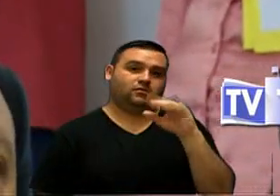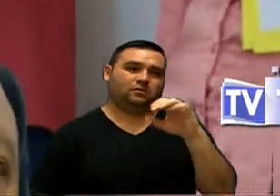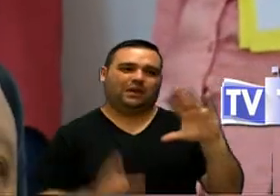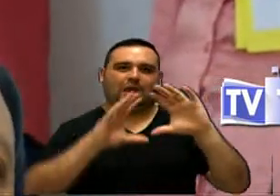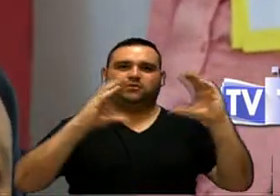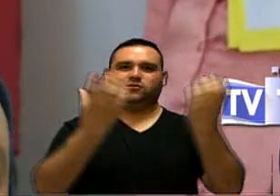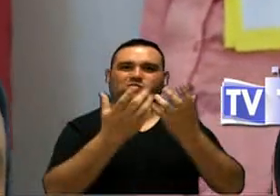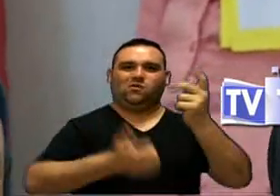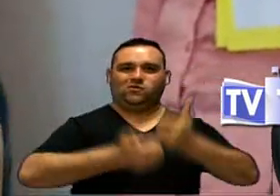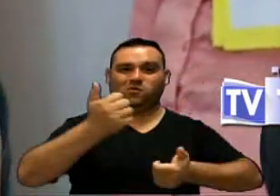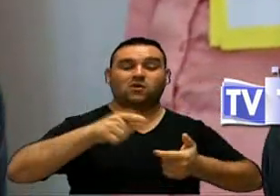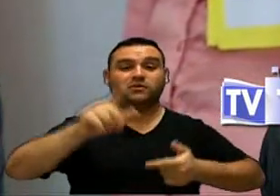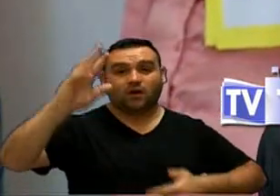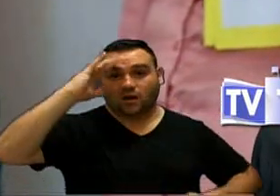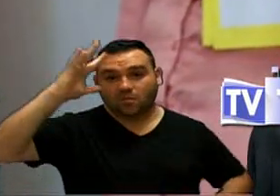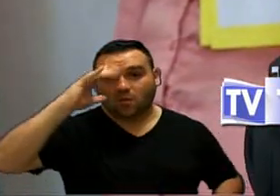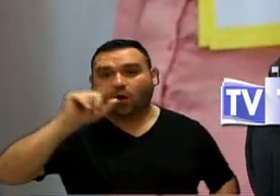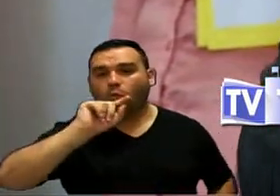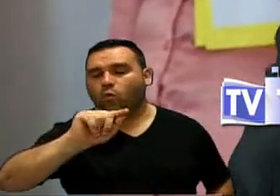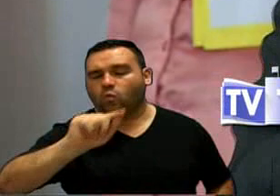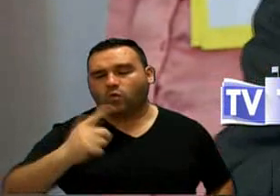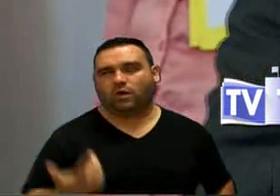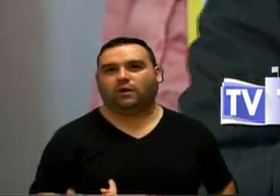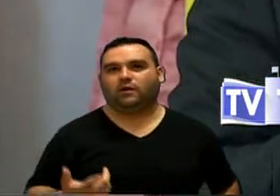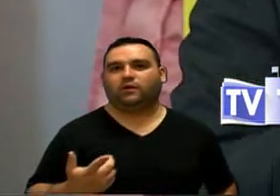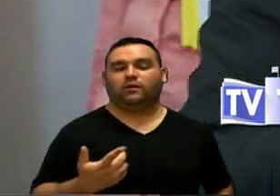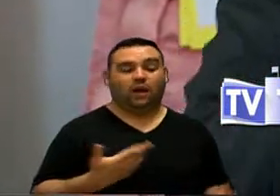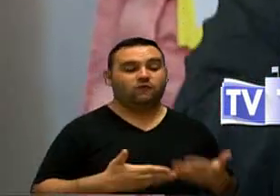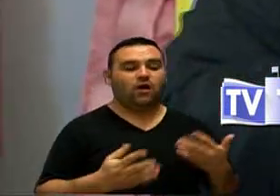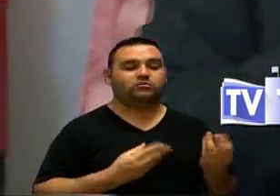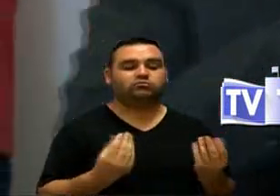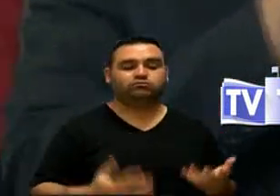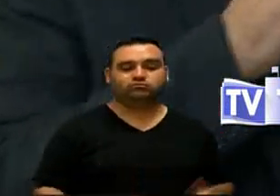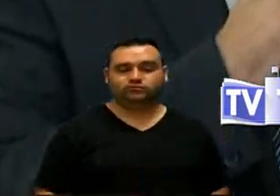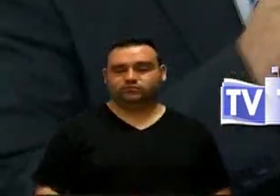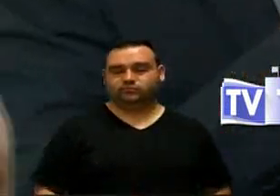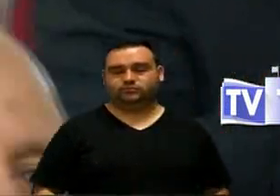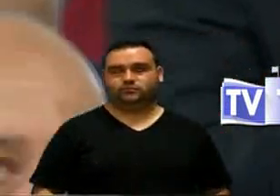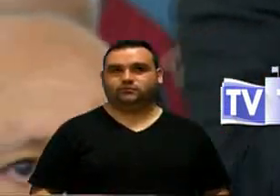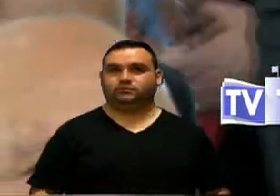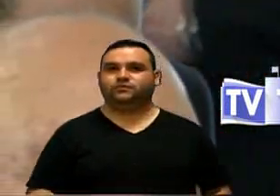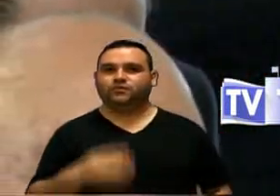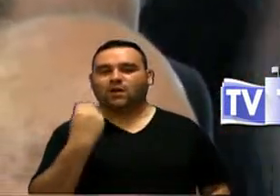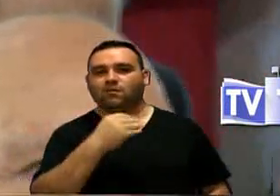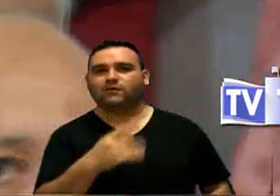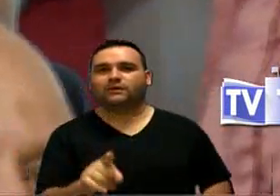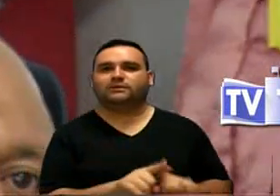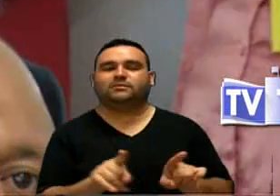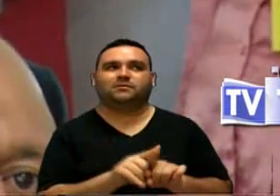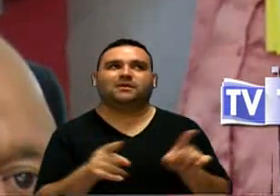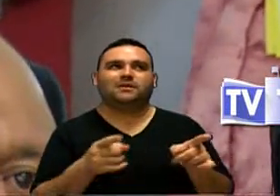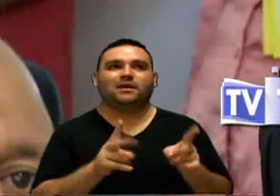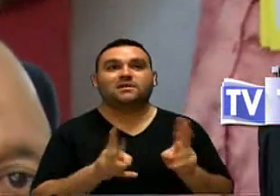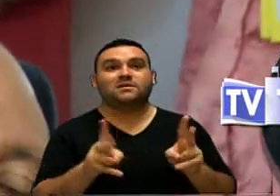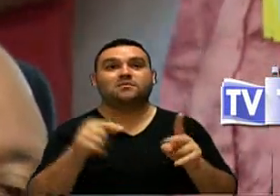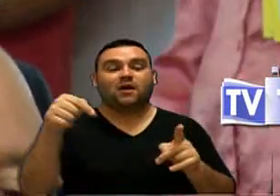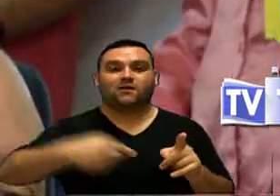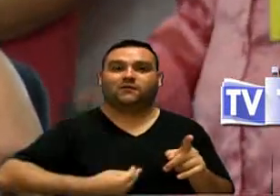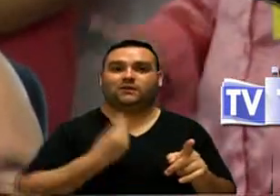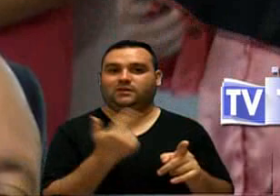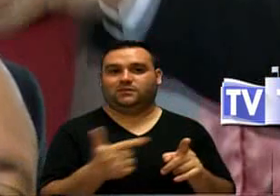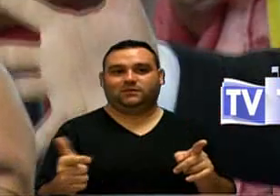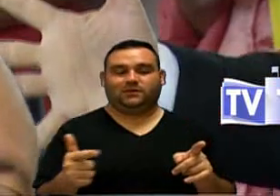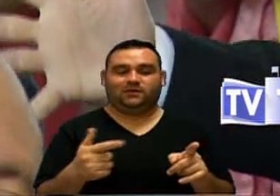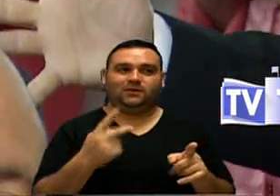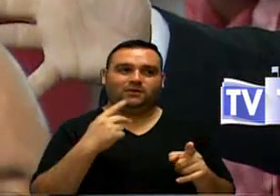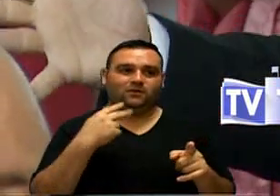o que o senhor pensa a respeito dessa terceirização? Era aproveitar a oportunidade, que nem sempre o senhor está aqui diante